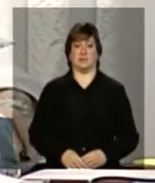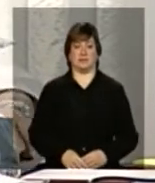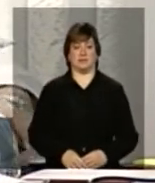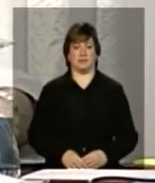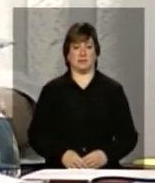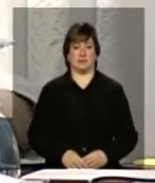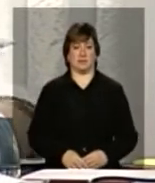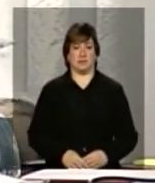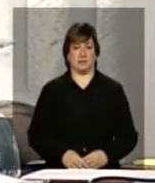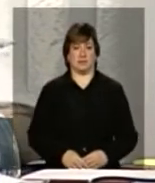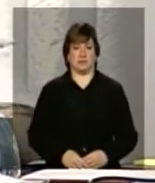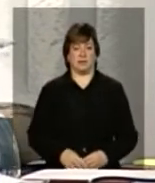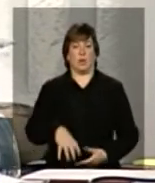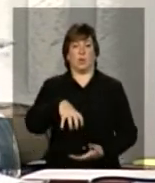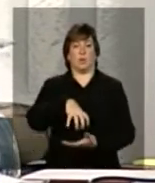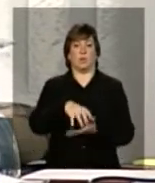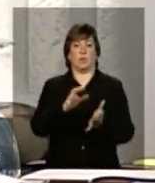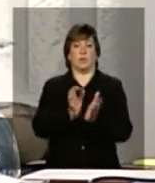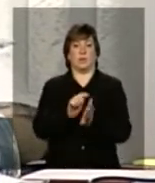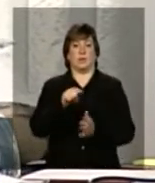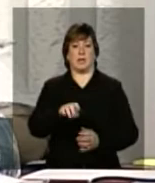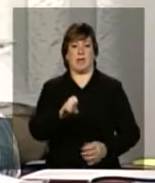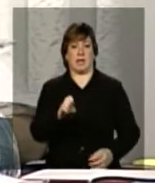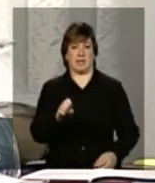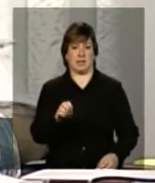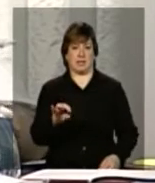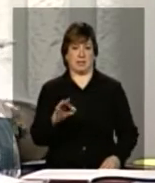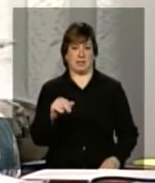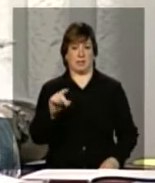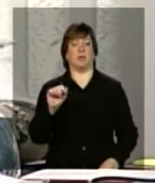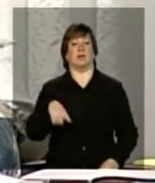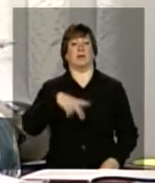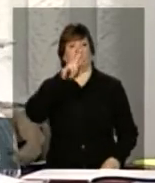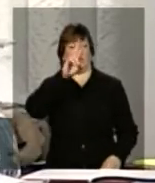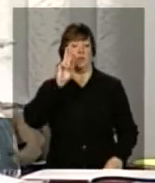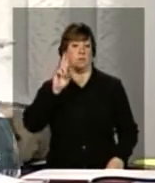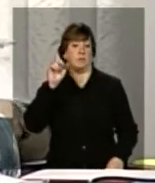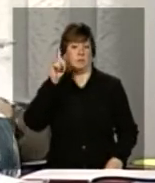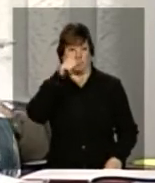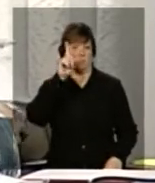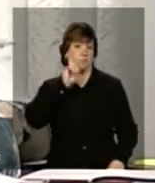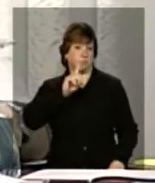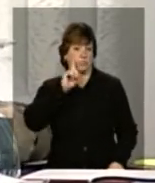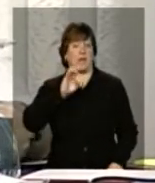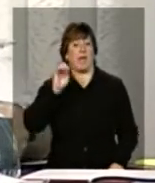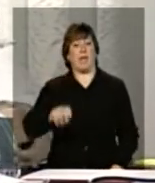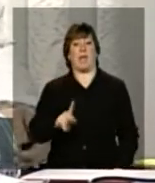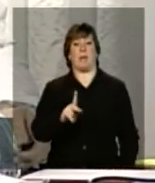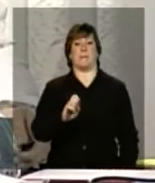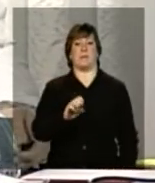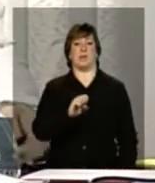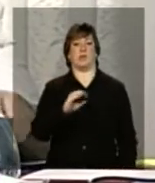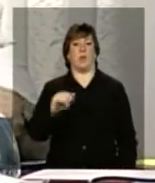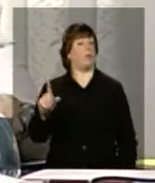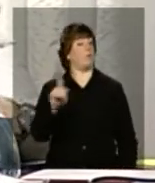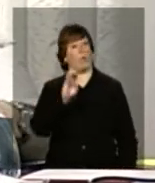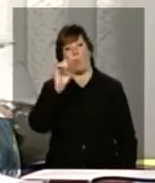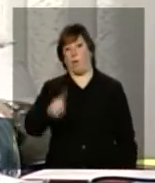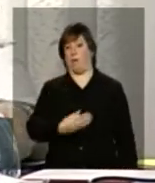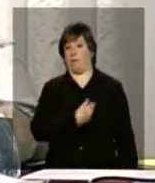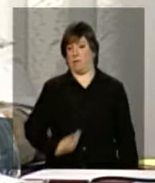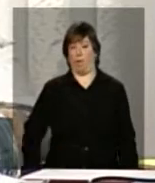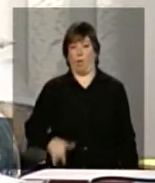no Departamento de Estado, a representação dos Estados Unidos é pessoal, não é governamental.